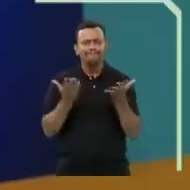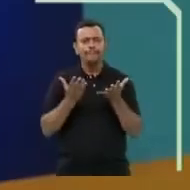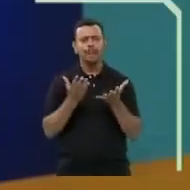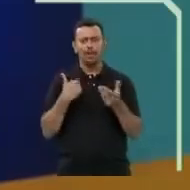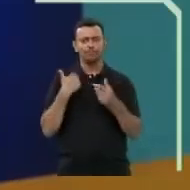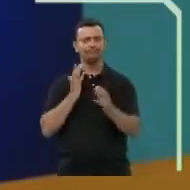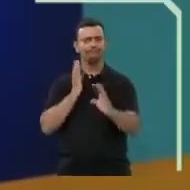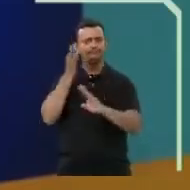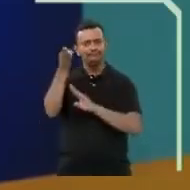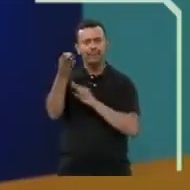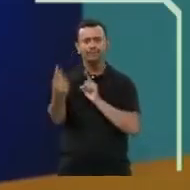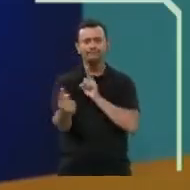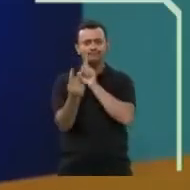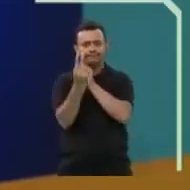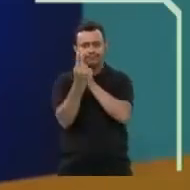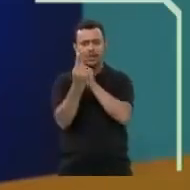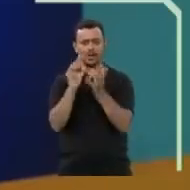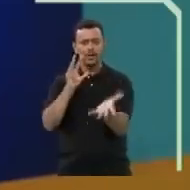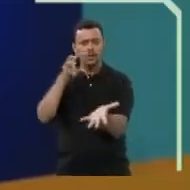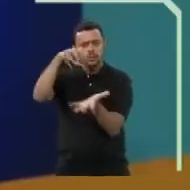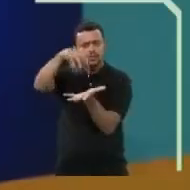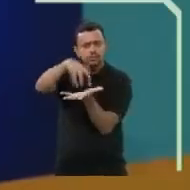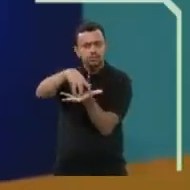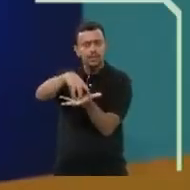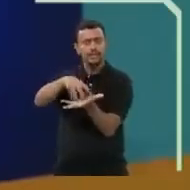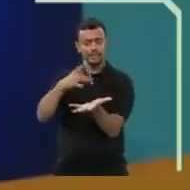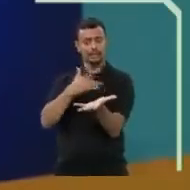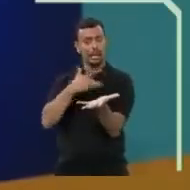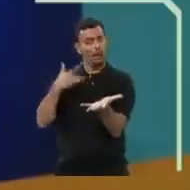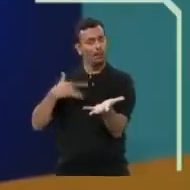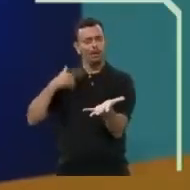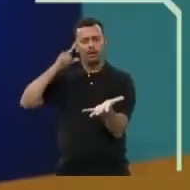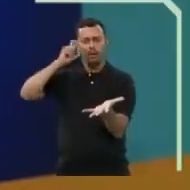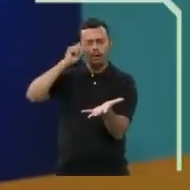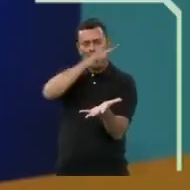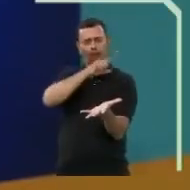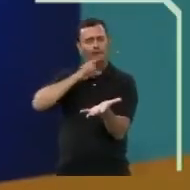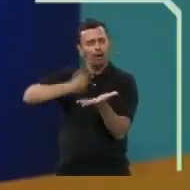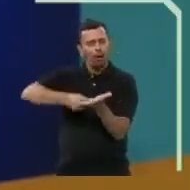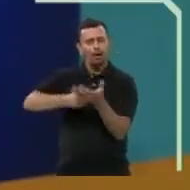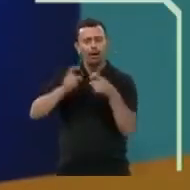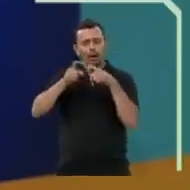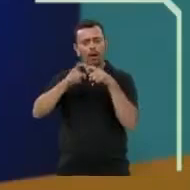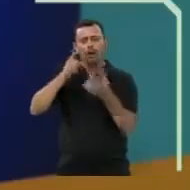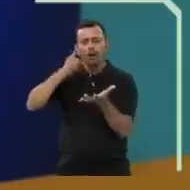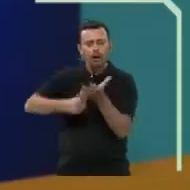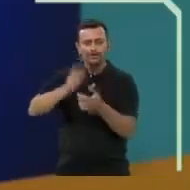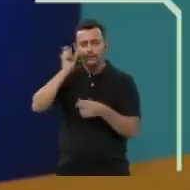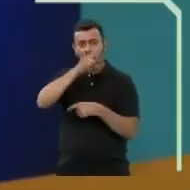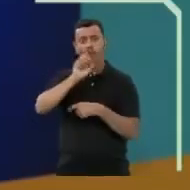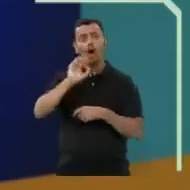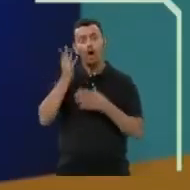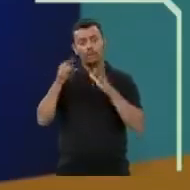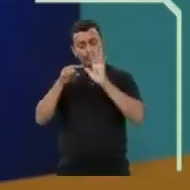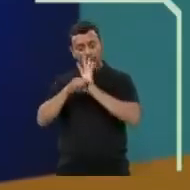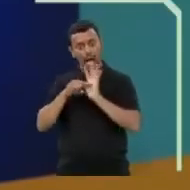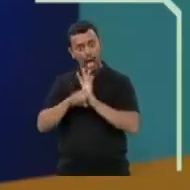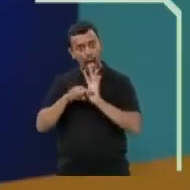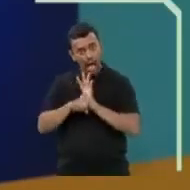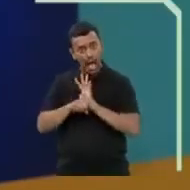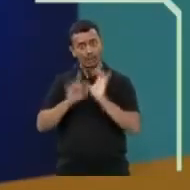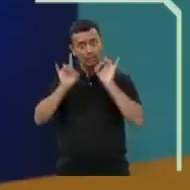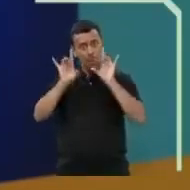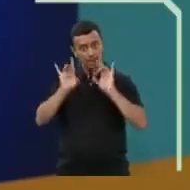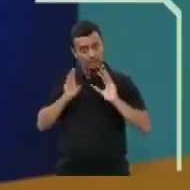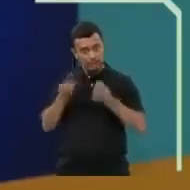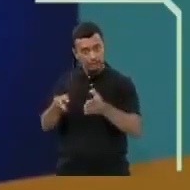consulta na Unidade Básica de Saúde, quando consegue. Trata-se de exames especializados ou de especialistas. E isso